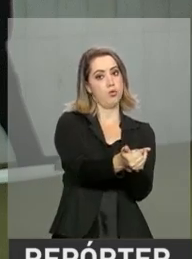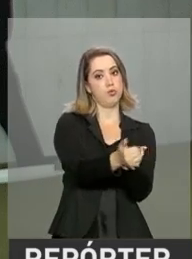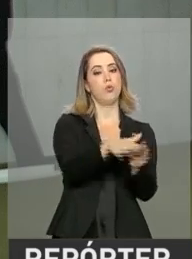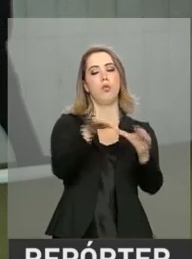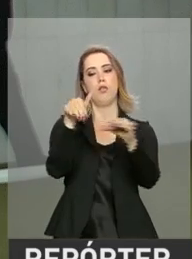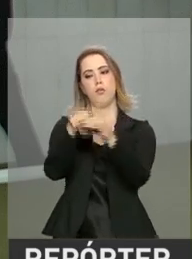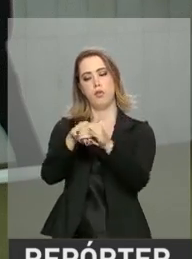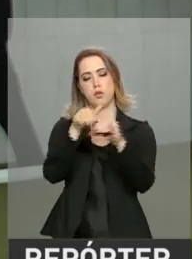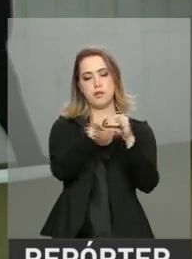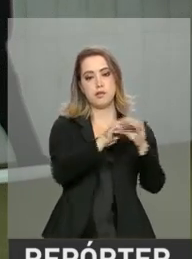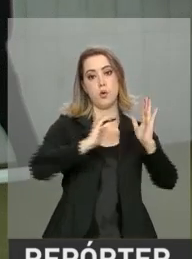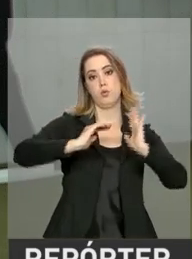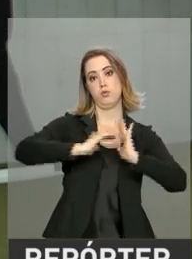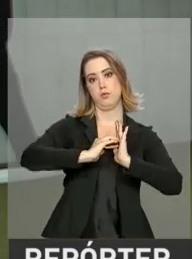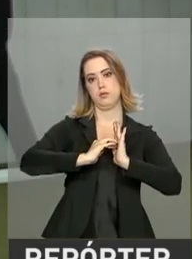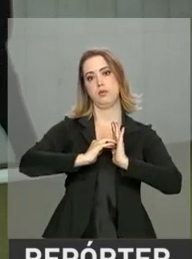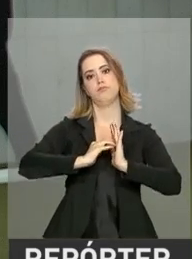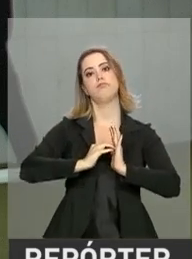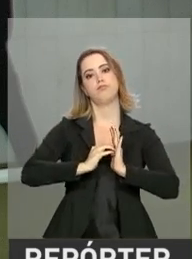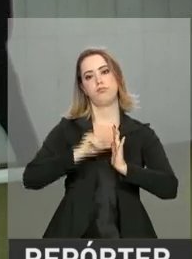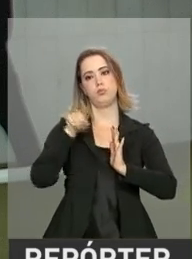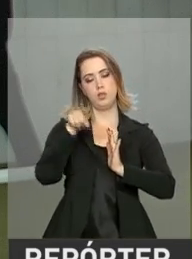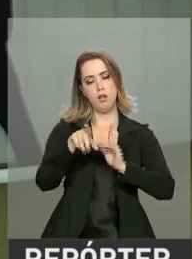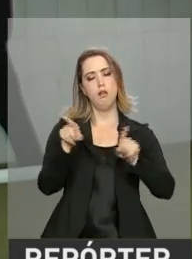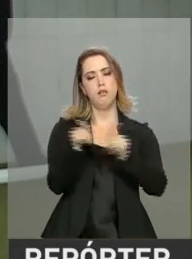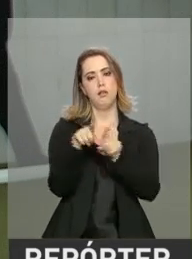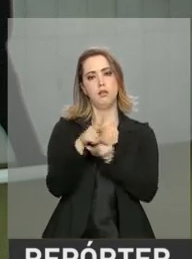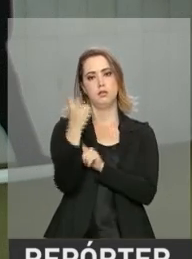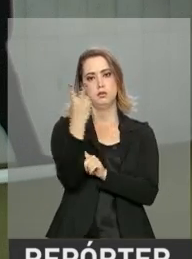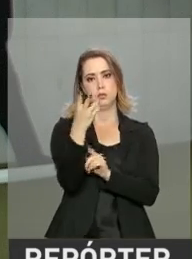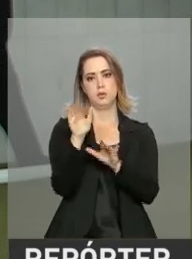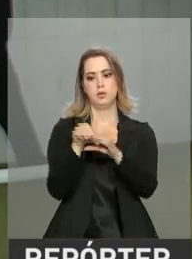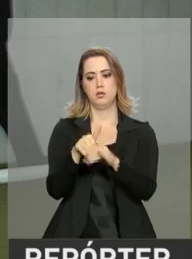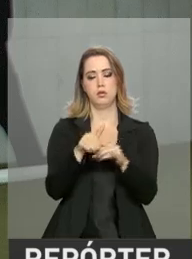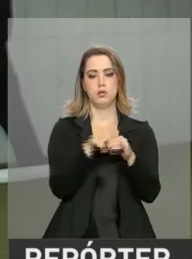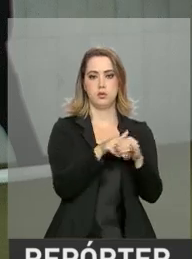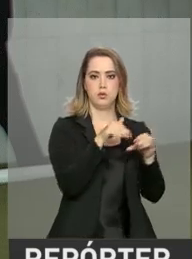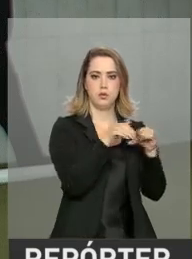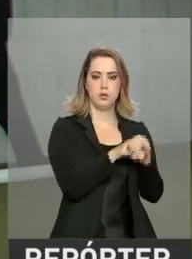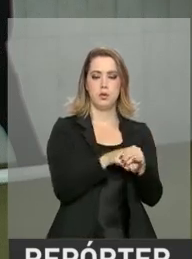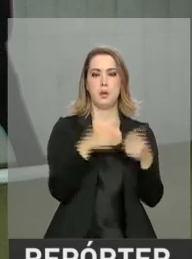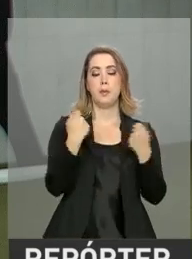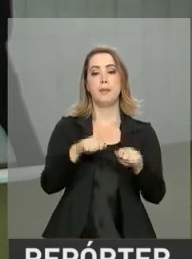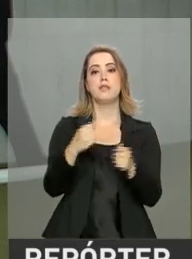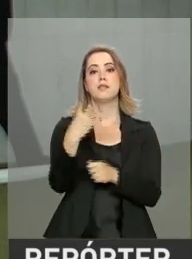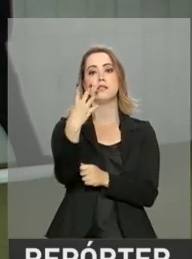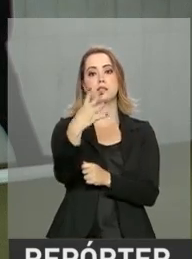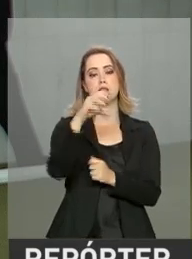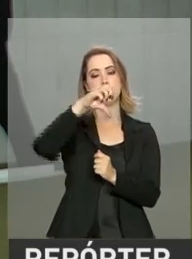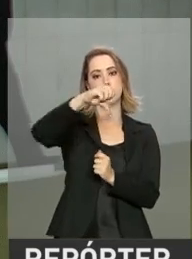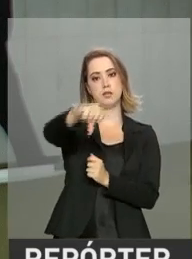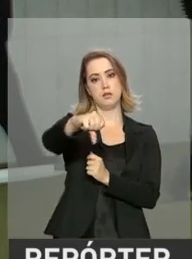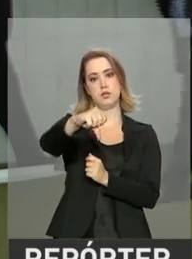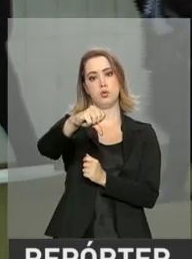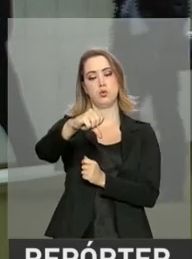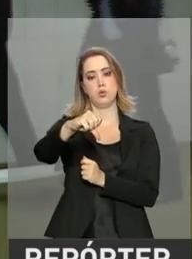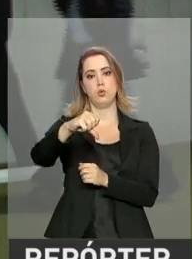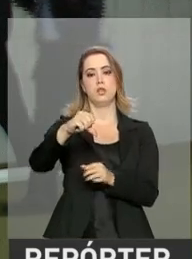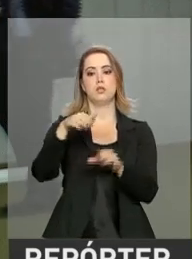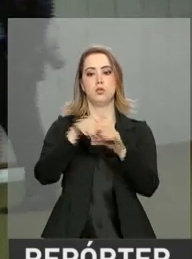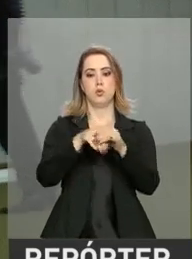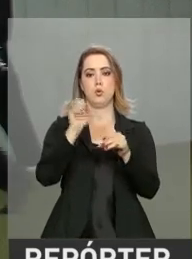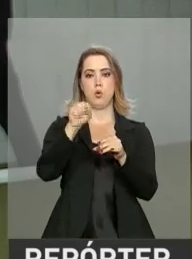são necessários dois turnos de votação e em cada um deles os votos favoráveis de 49 senadores para